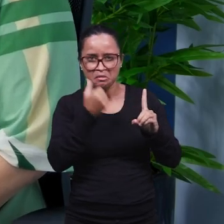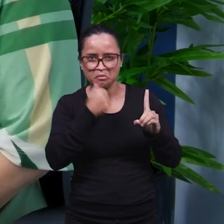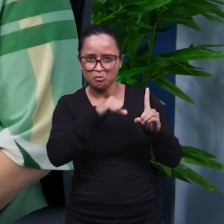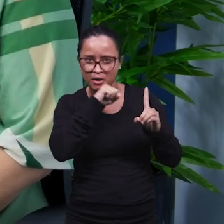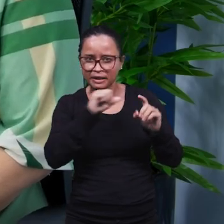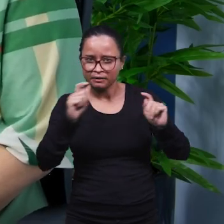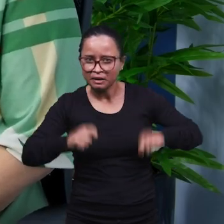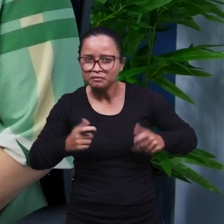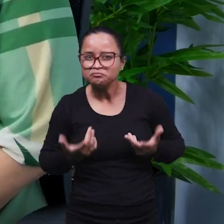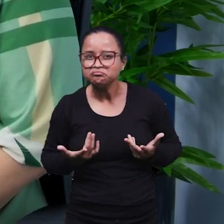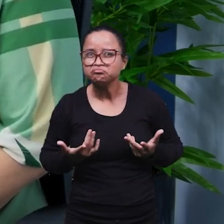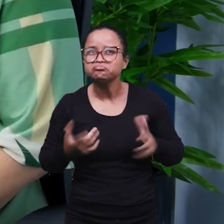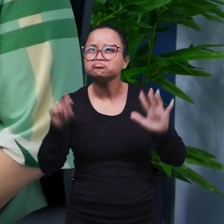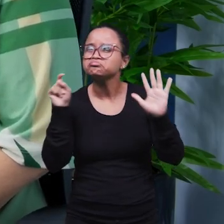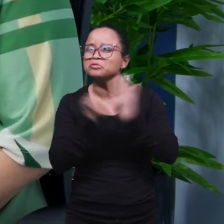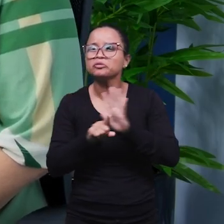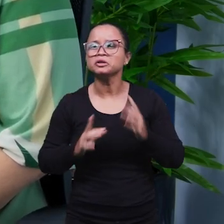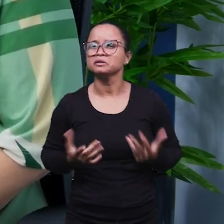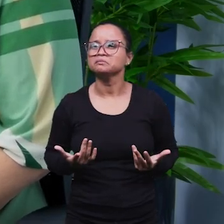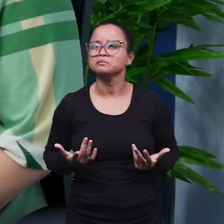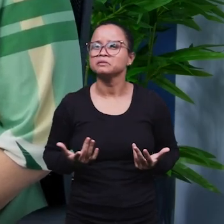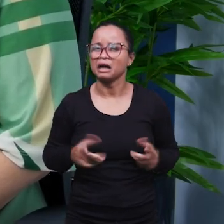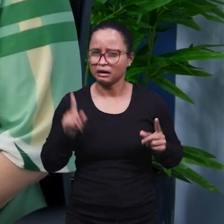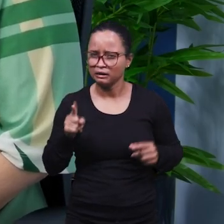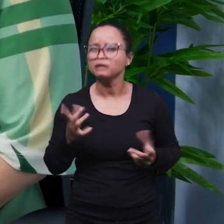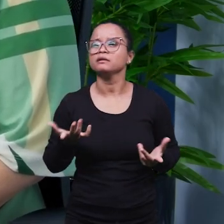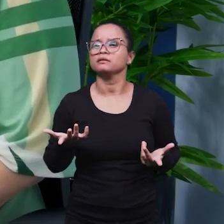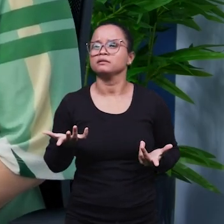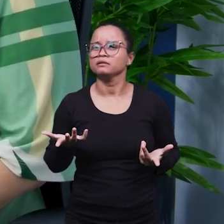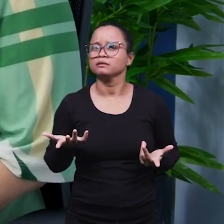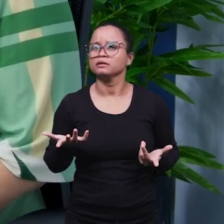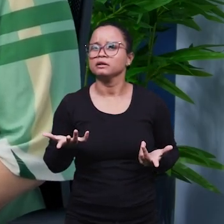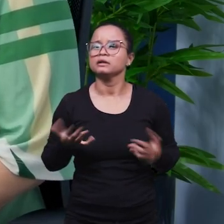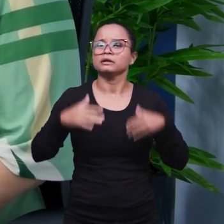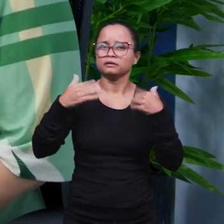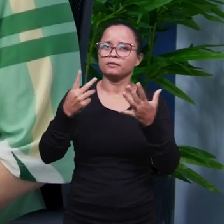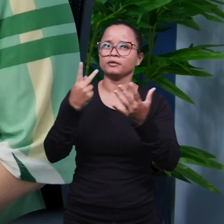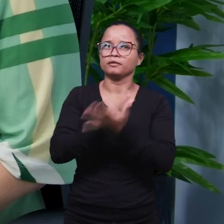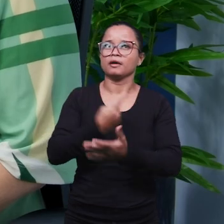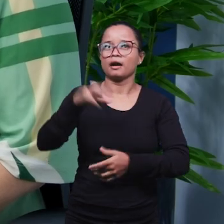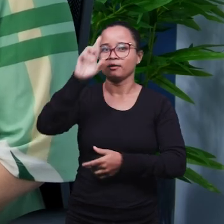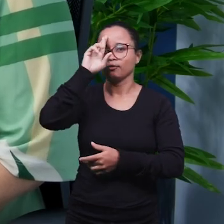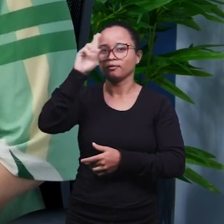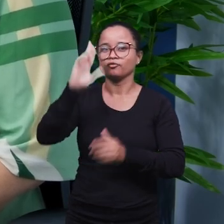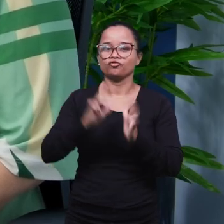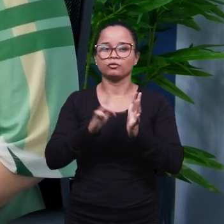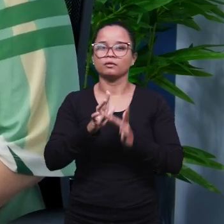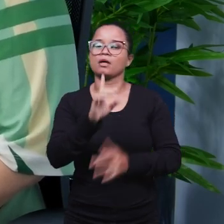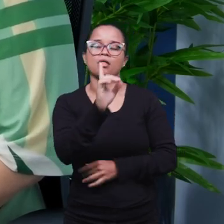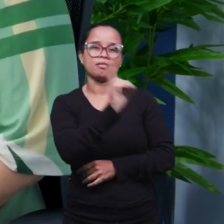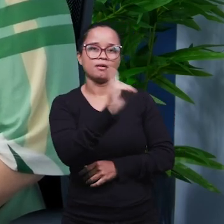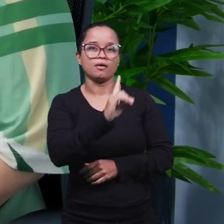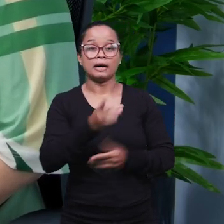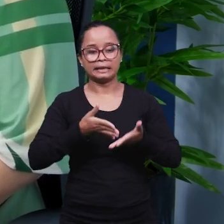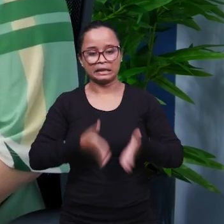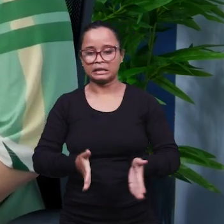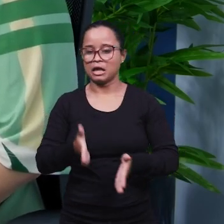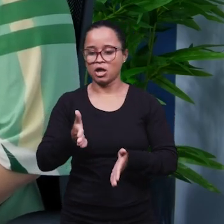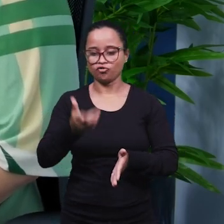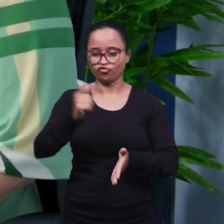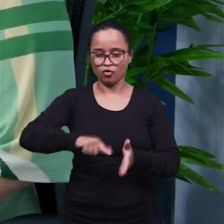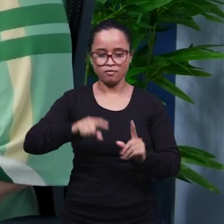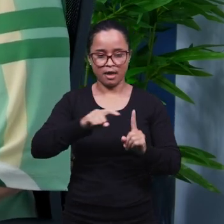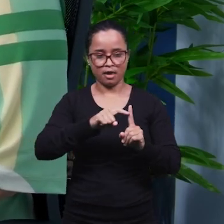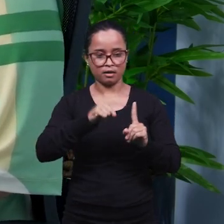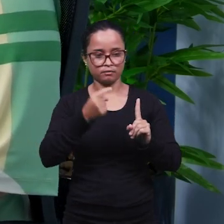mamãe? É o que Nicodemos pergunta. É isso que vai acontecer? E aí o Senhor Jesus fala, não, nascer de novo não